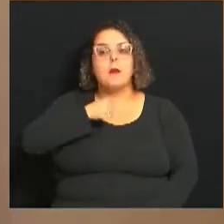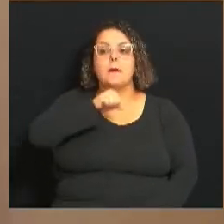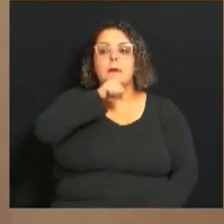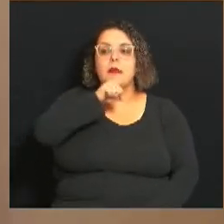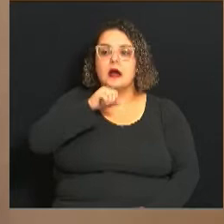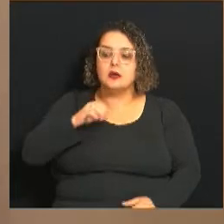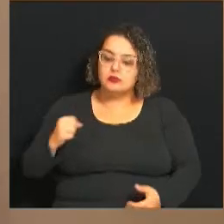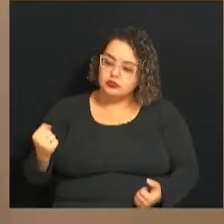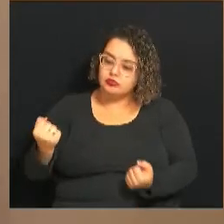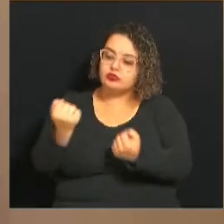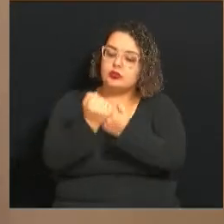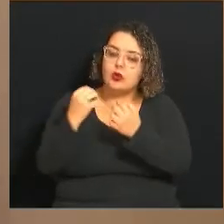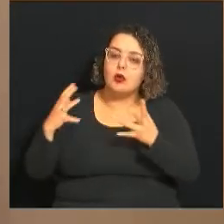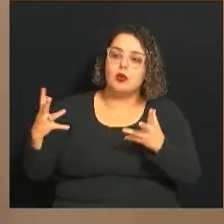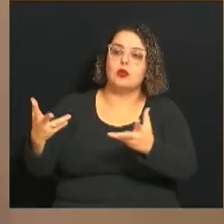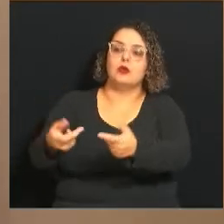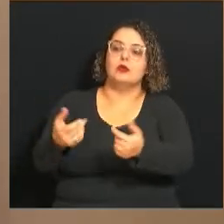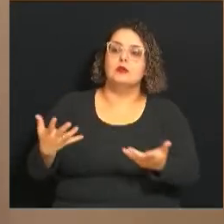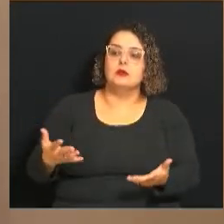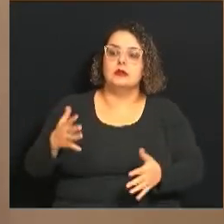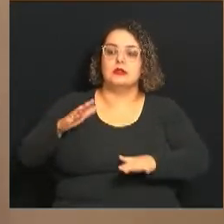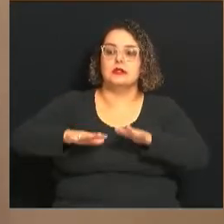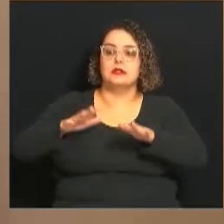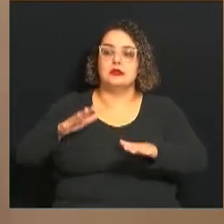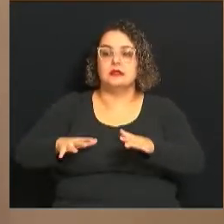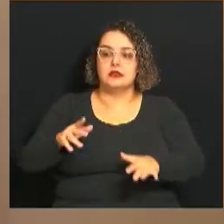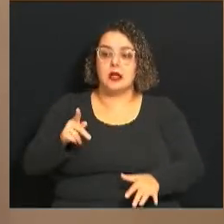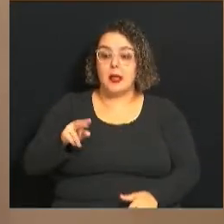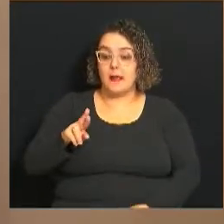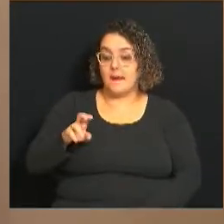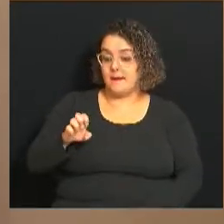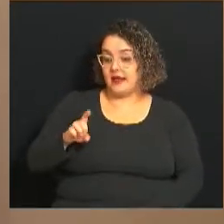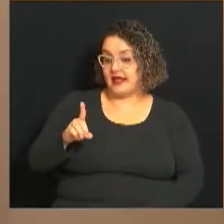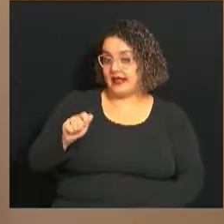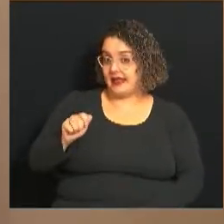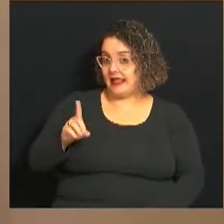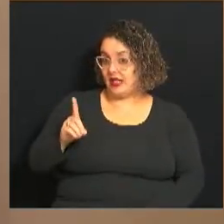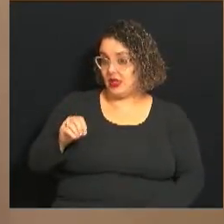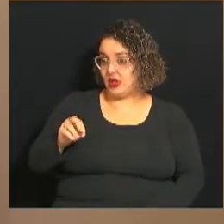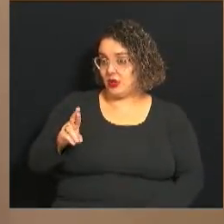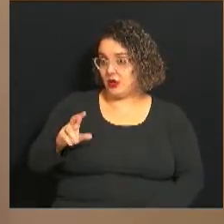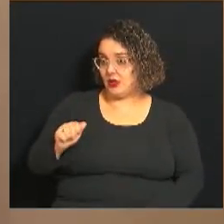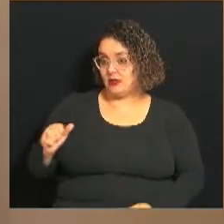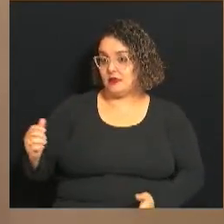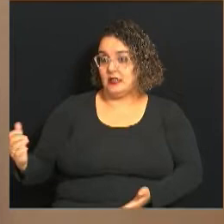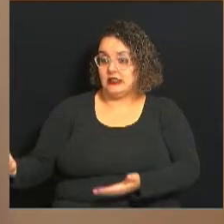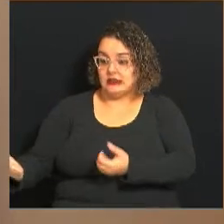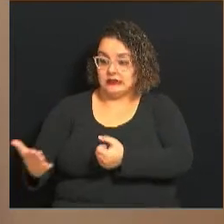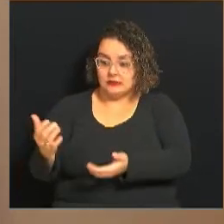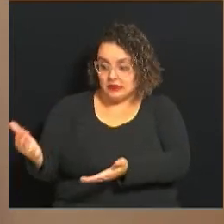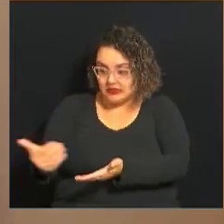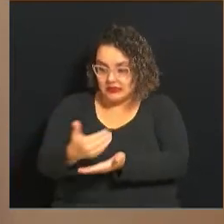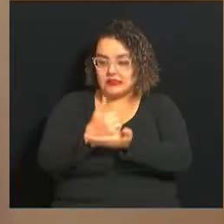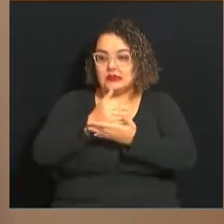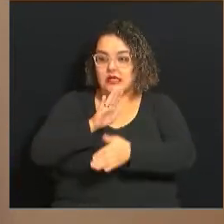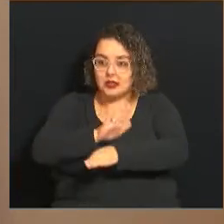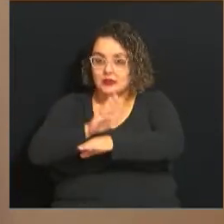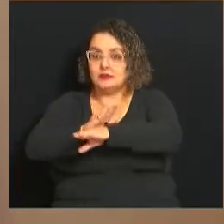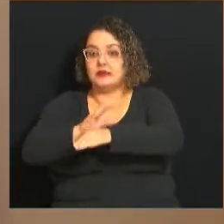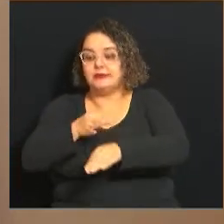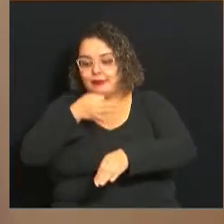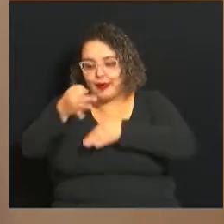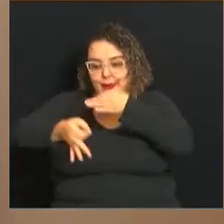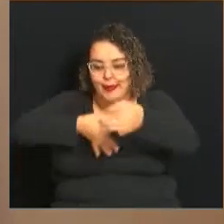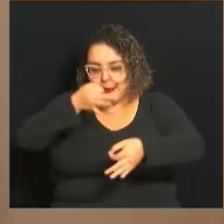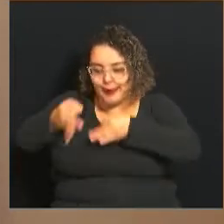com rede de apoio que às vezes é predadora, que a gente diz, então é aquela rede de apoio que auxilia, mas está sempre criticando, sempre colocando aquela